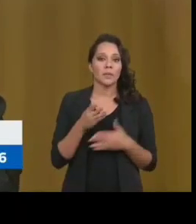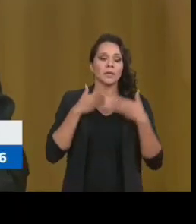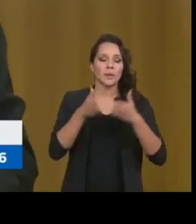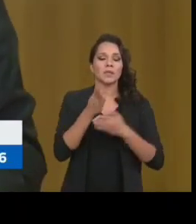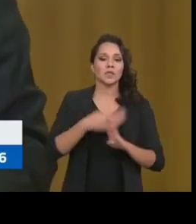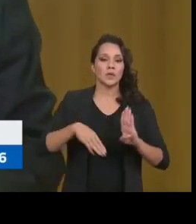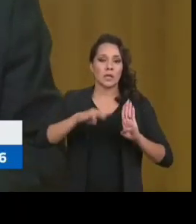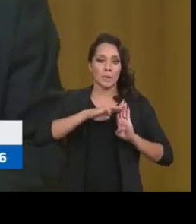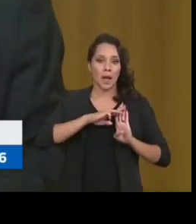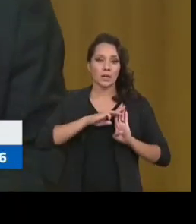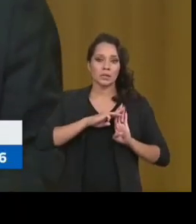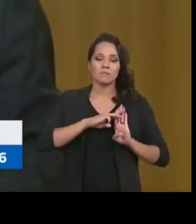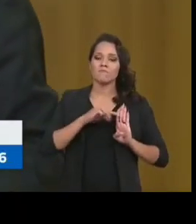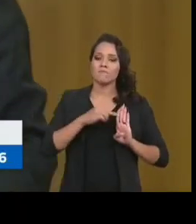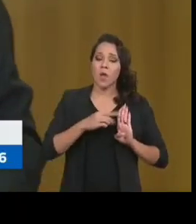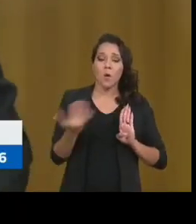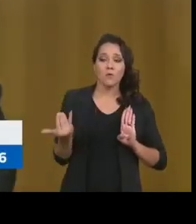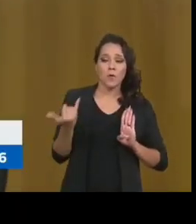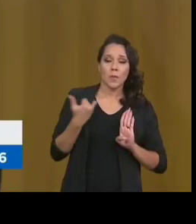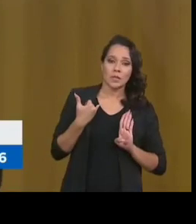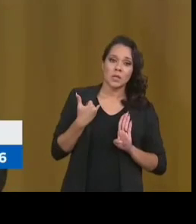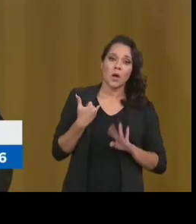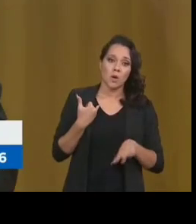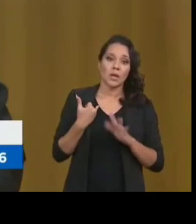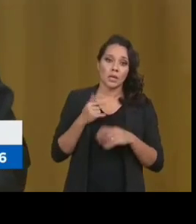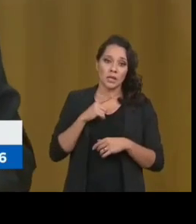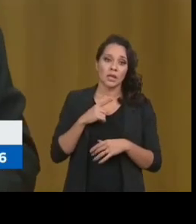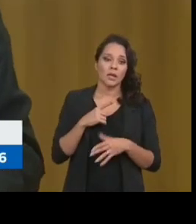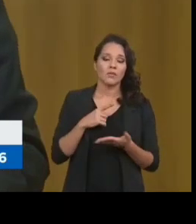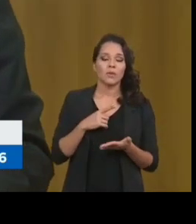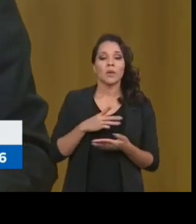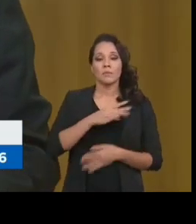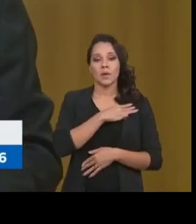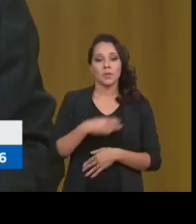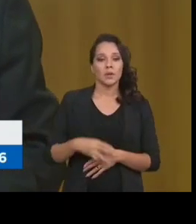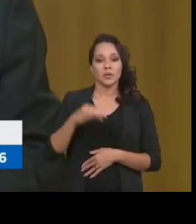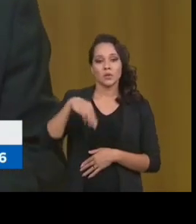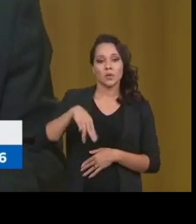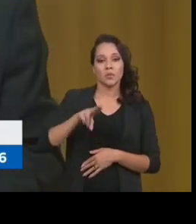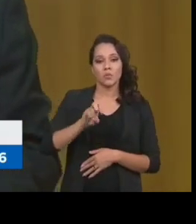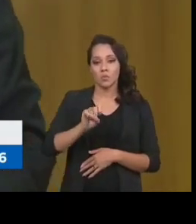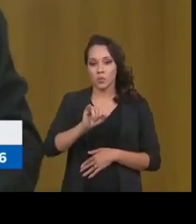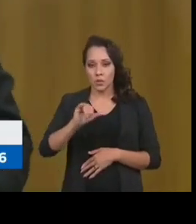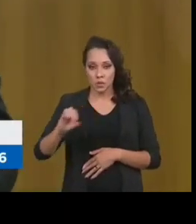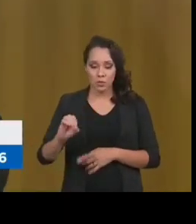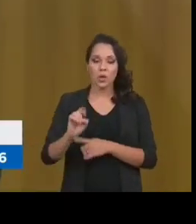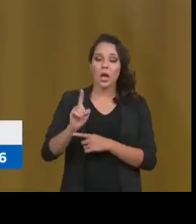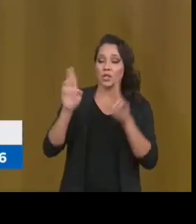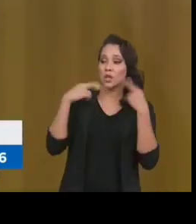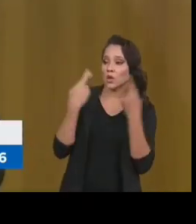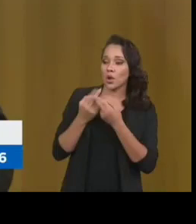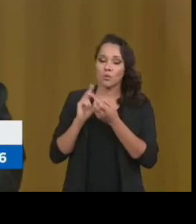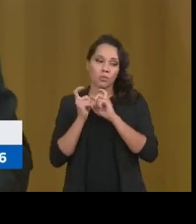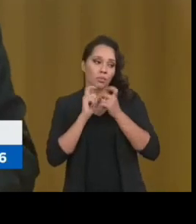das Forças Armadas. Foi uma informação a mim transmitida pelo ministro Múcio. Acabei, como disse, de fazer uma reunião